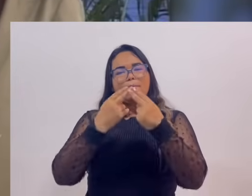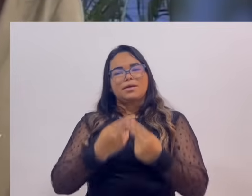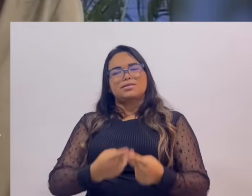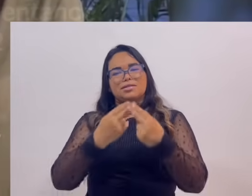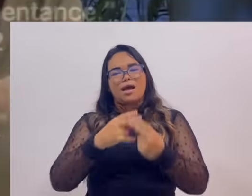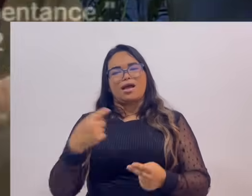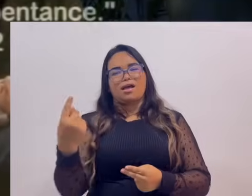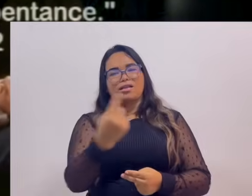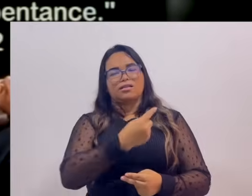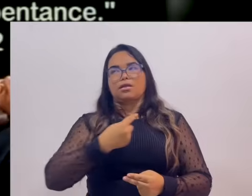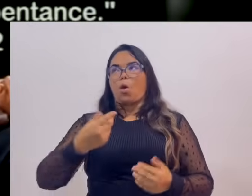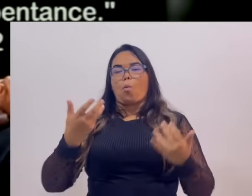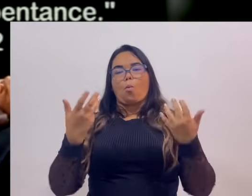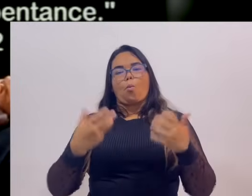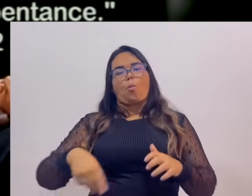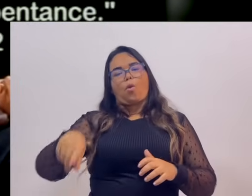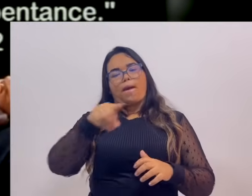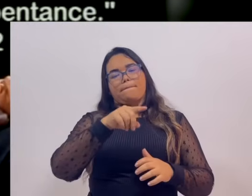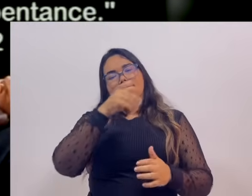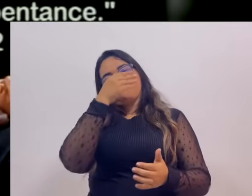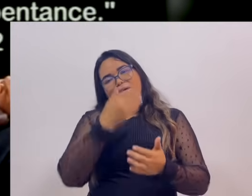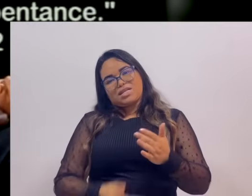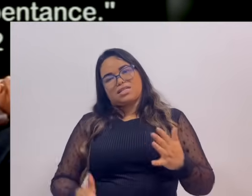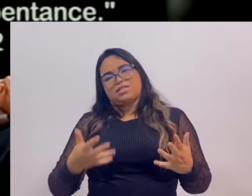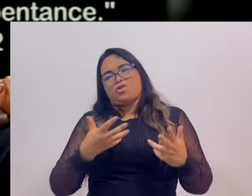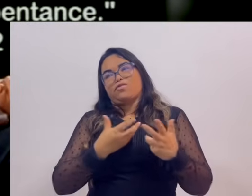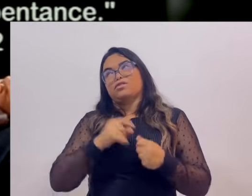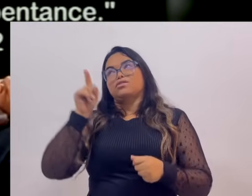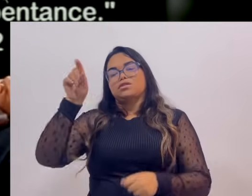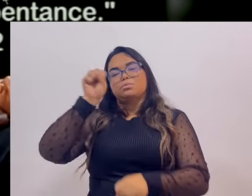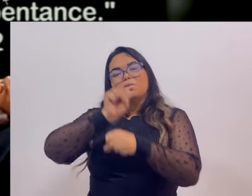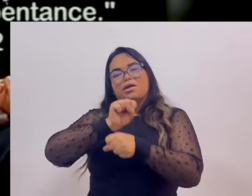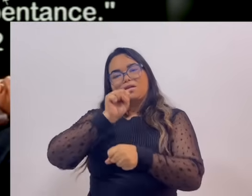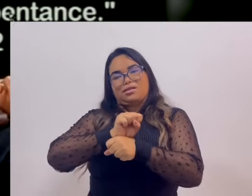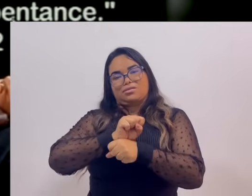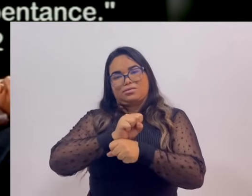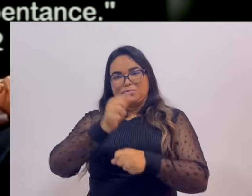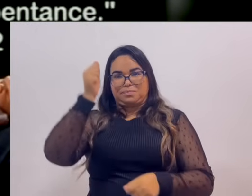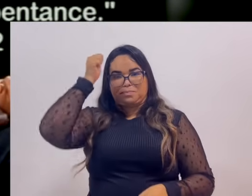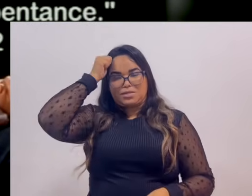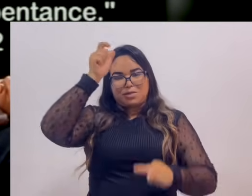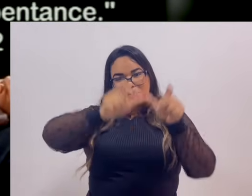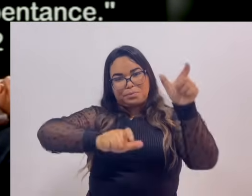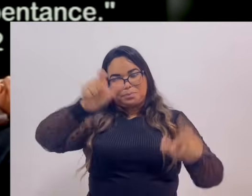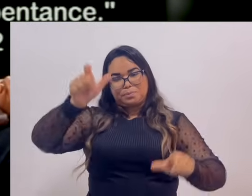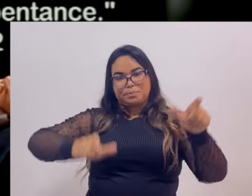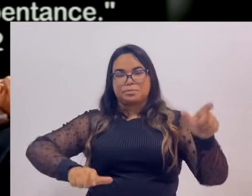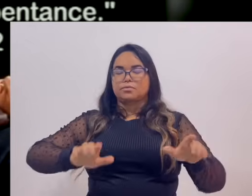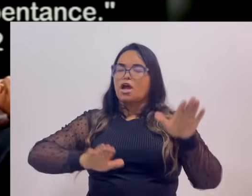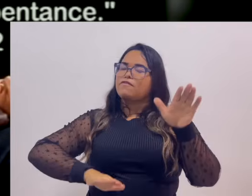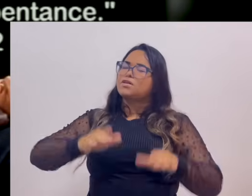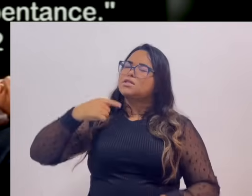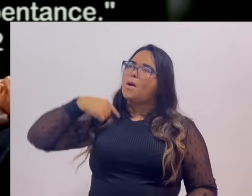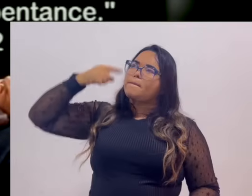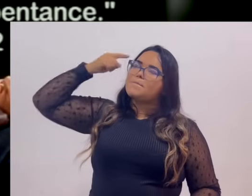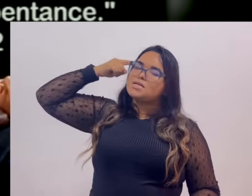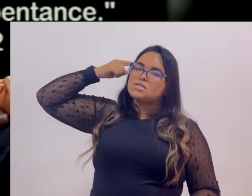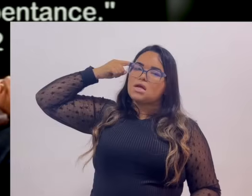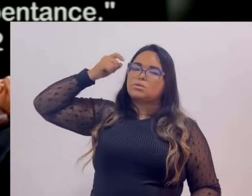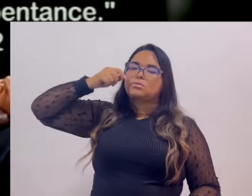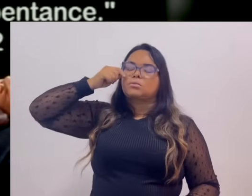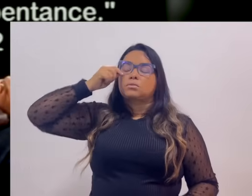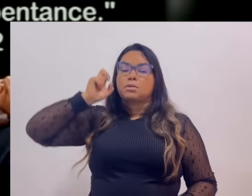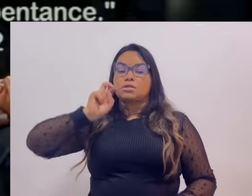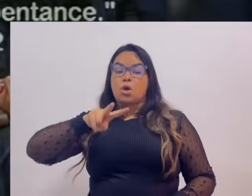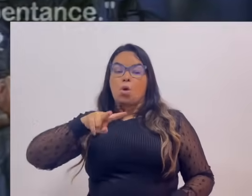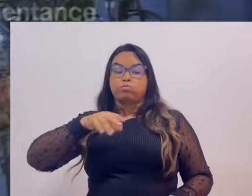retarda a sua promessa ele é longânimo para conosco não querendo que ninguém se perca mas que todos cheguem ao arrependimento